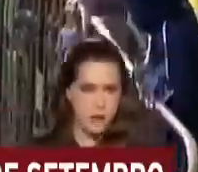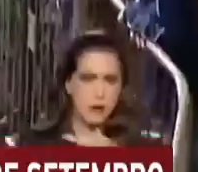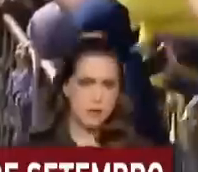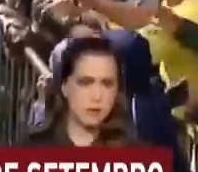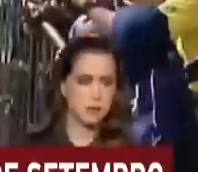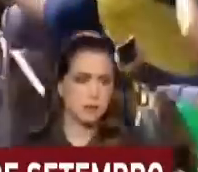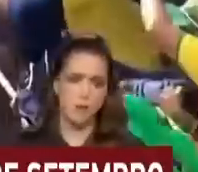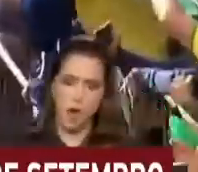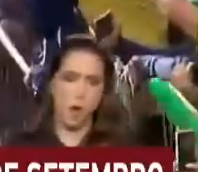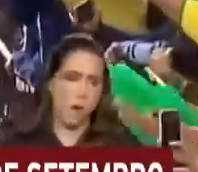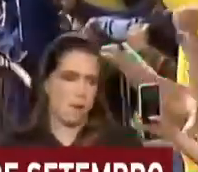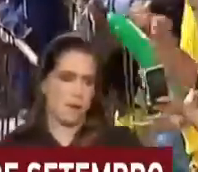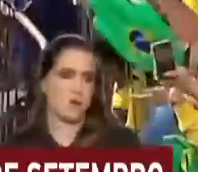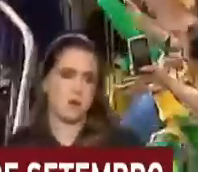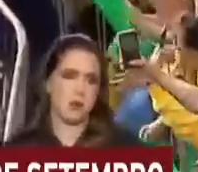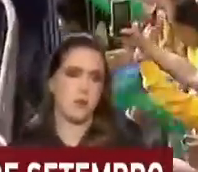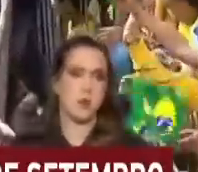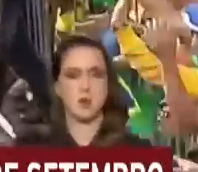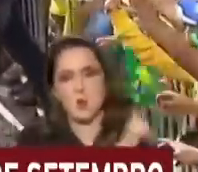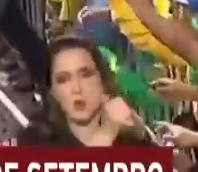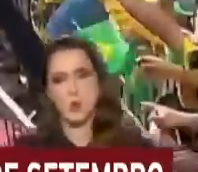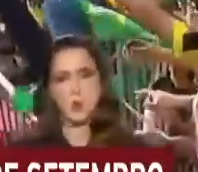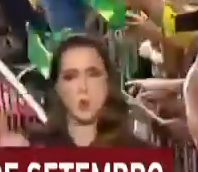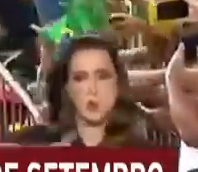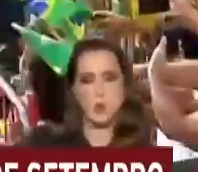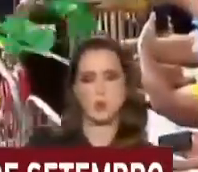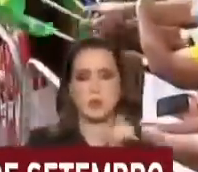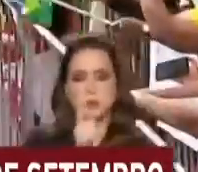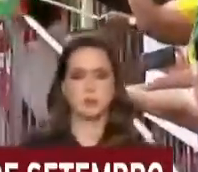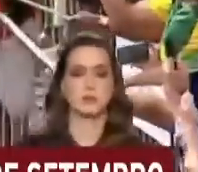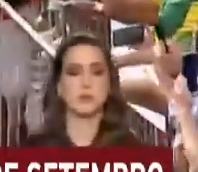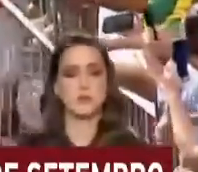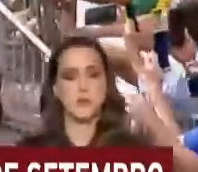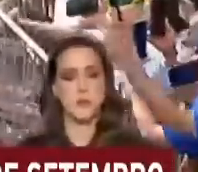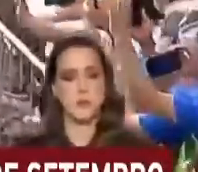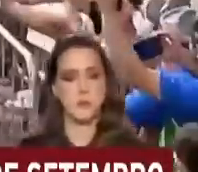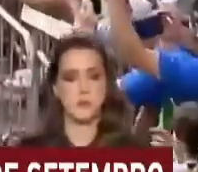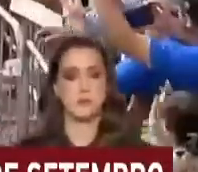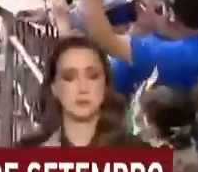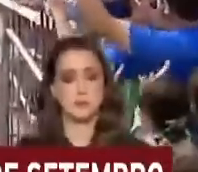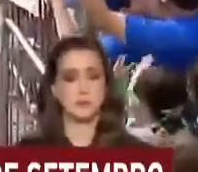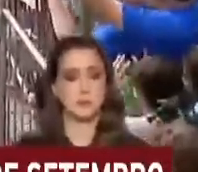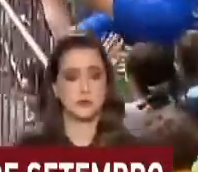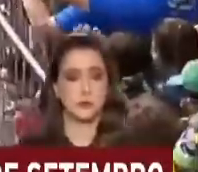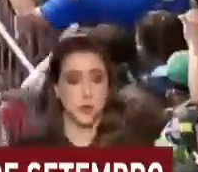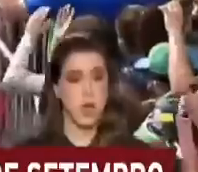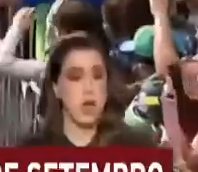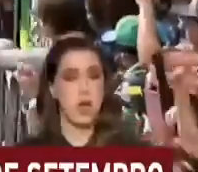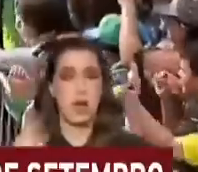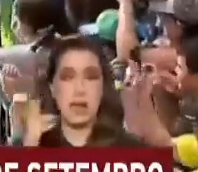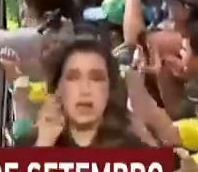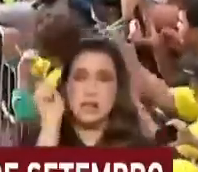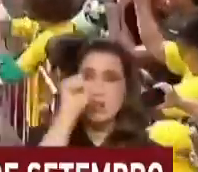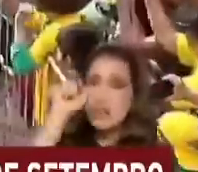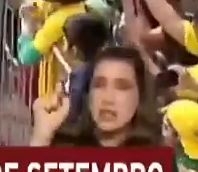de registro da candidatura dele depois desse movimento de Sete de Setembro agora não é só justiça eleitoral que foi acionada